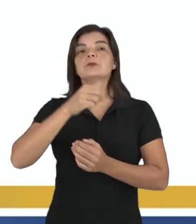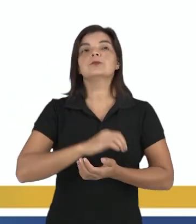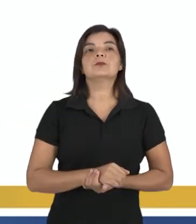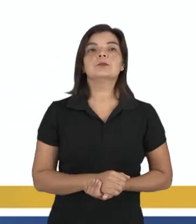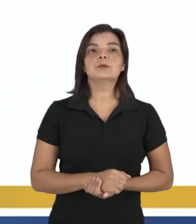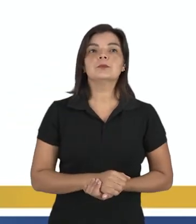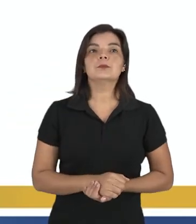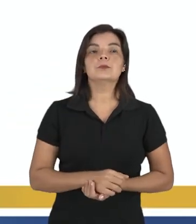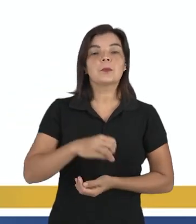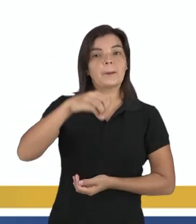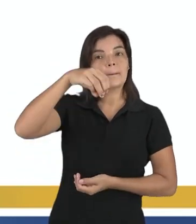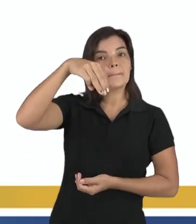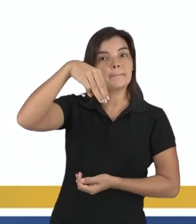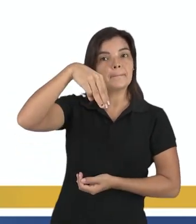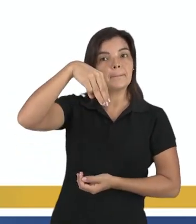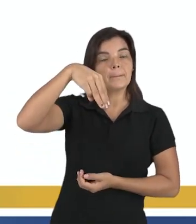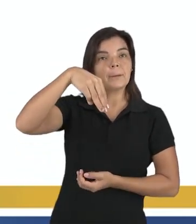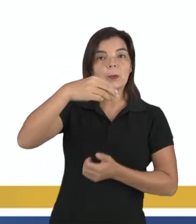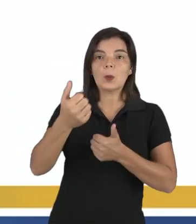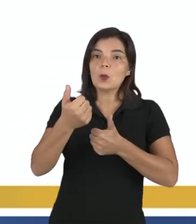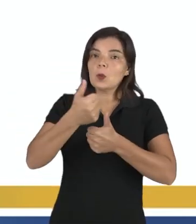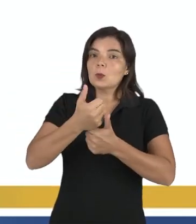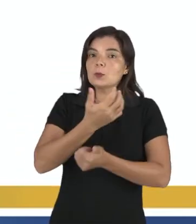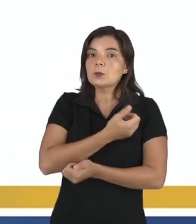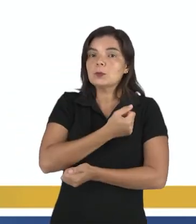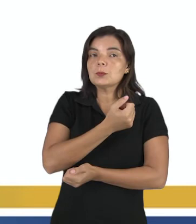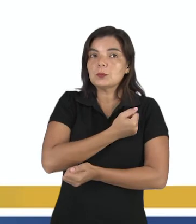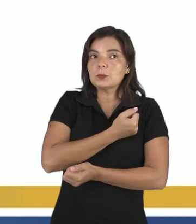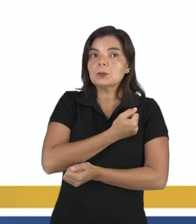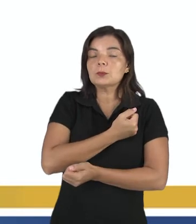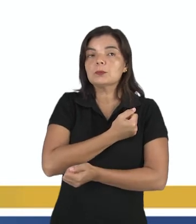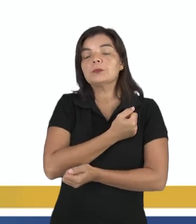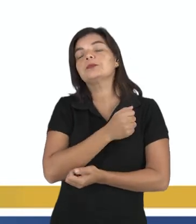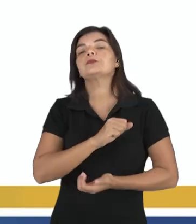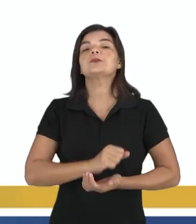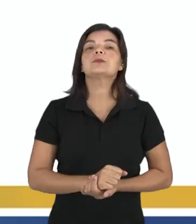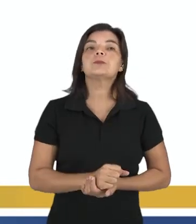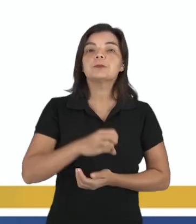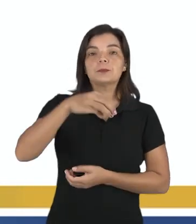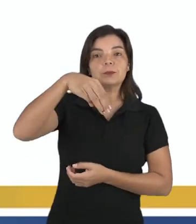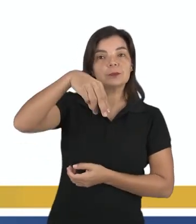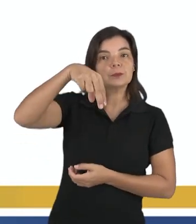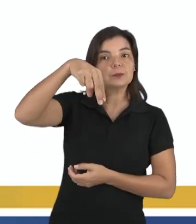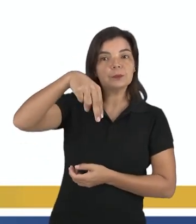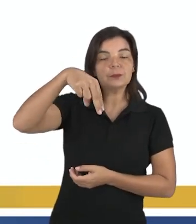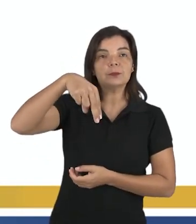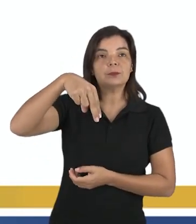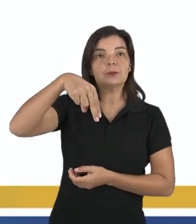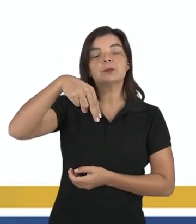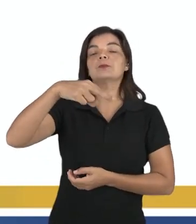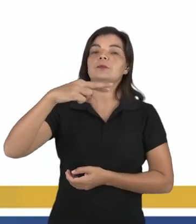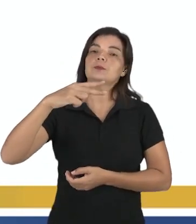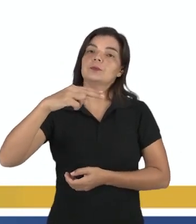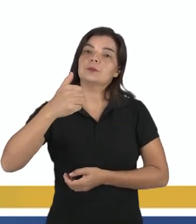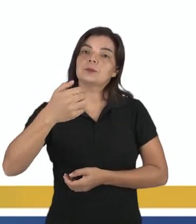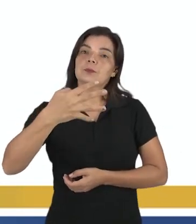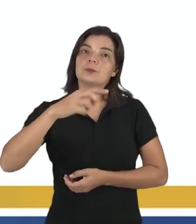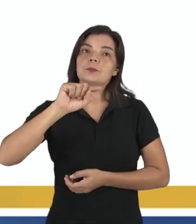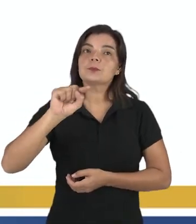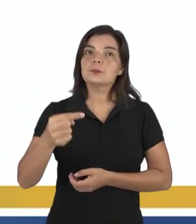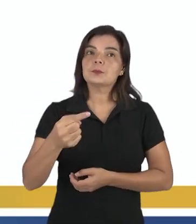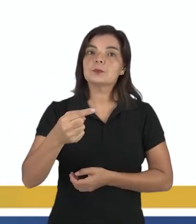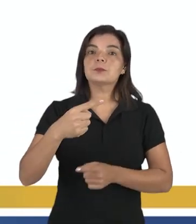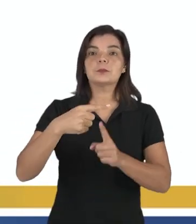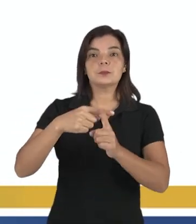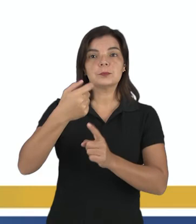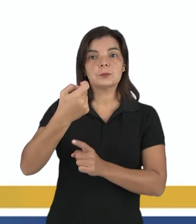1. E aí, quando você substitui os valores dados na situação anterior, vocês terão que o montante é igual a